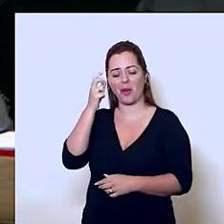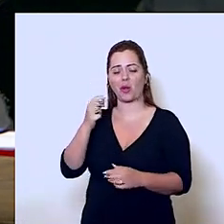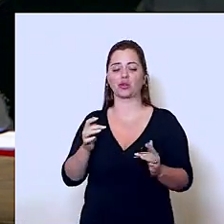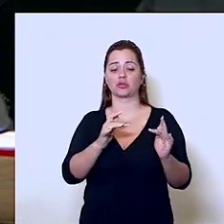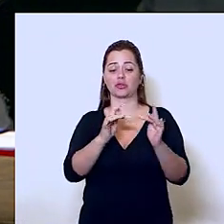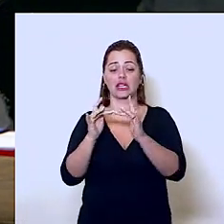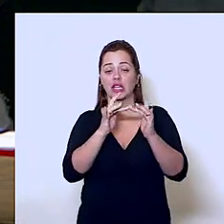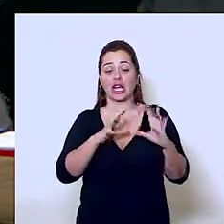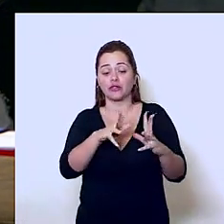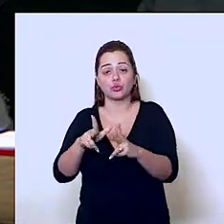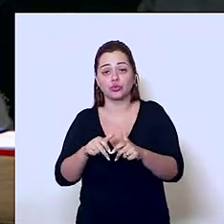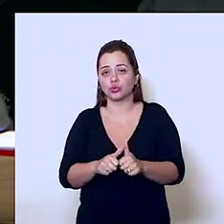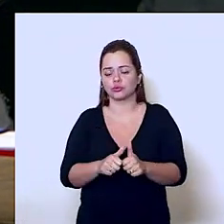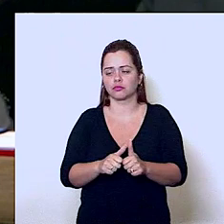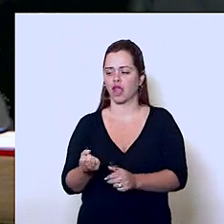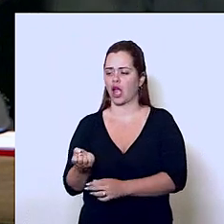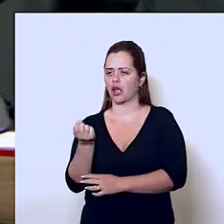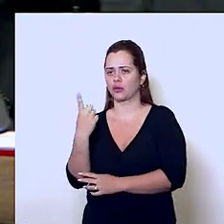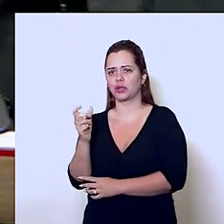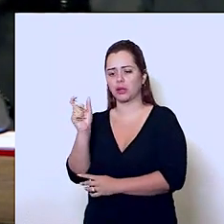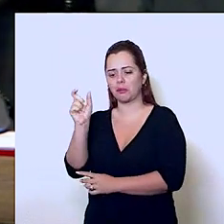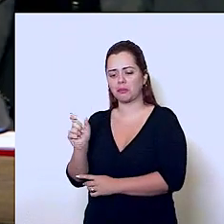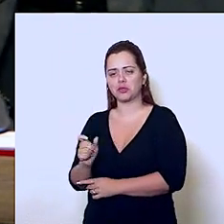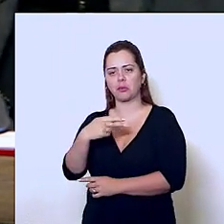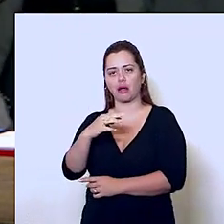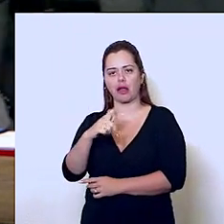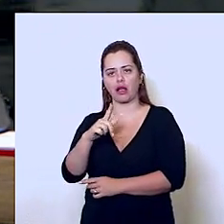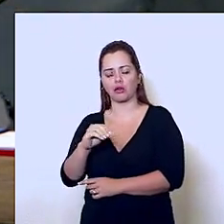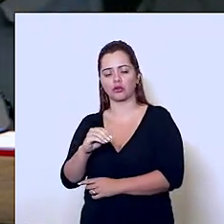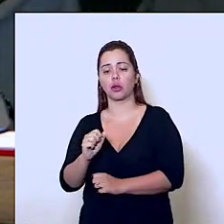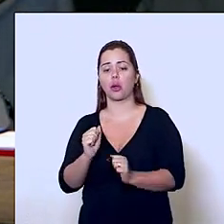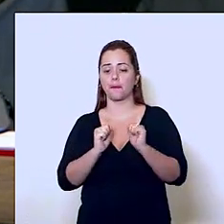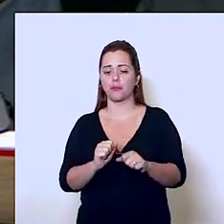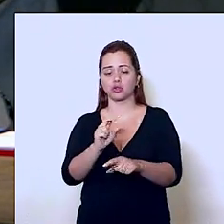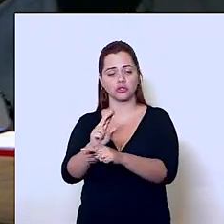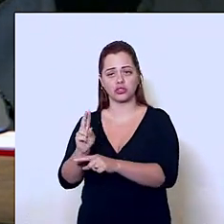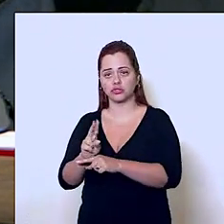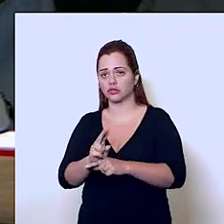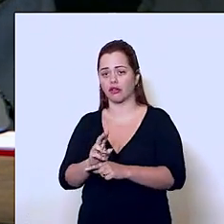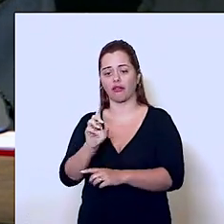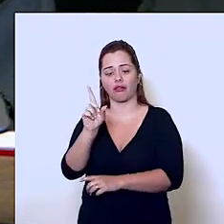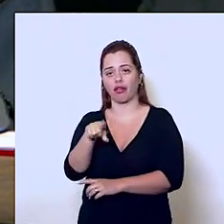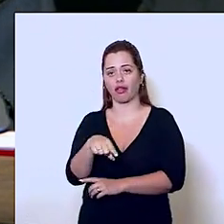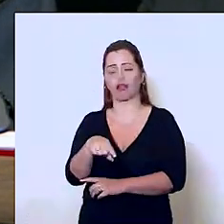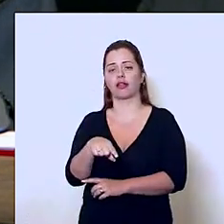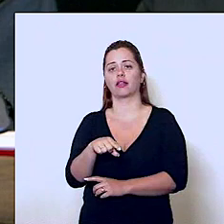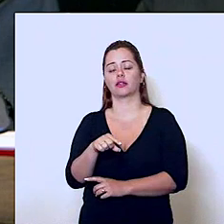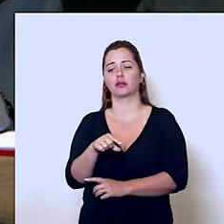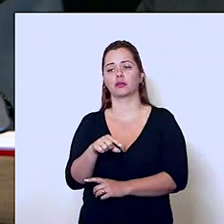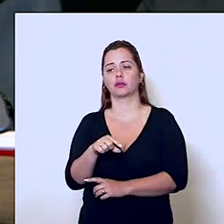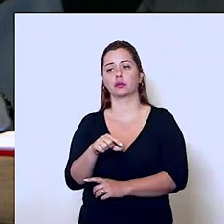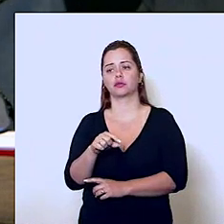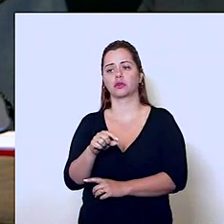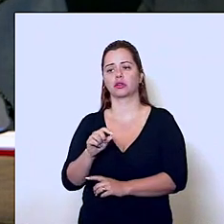única pessoa, talvez, no Brasil, que pudesse ajudar o Paulo num assunto albanês era o pessoal do PCdoB da Bahia, foi o